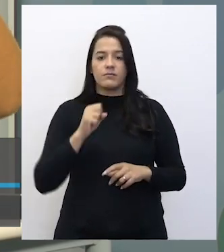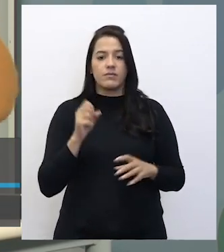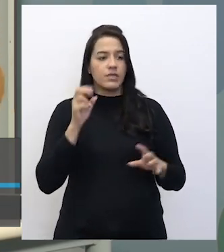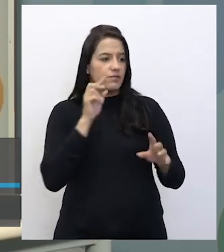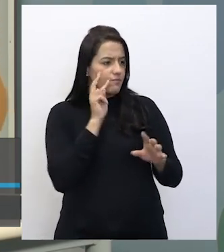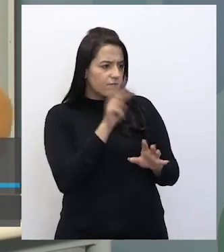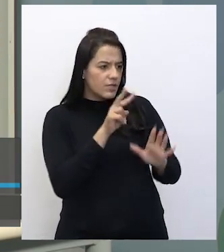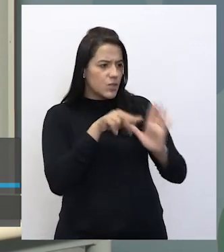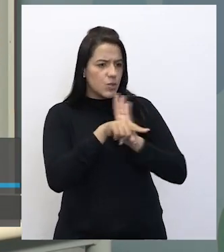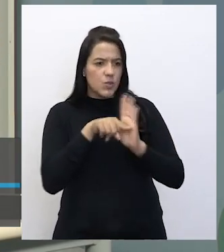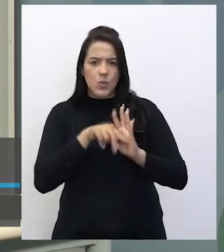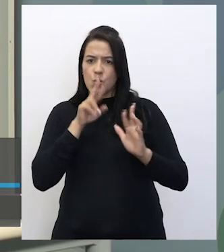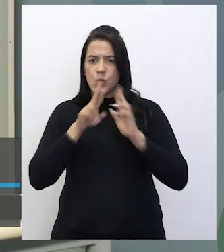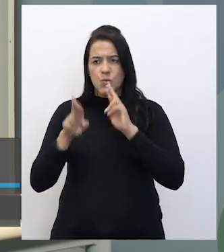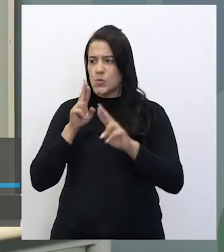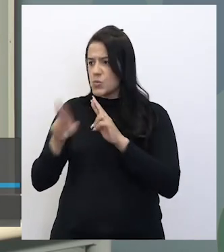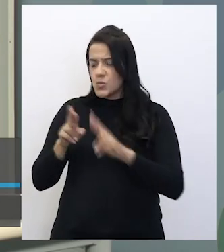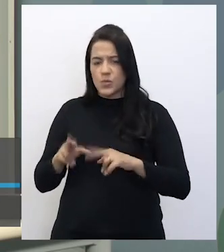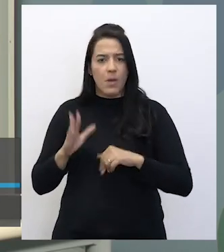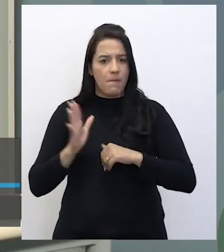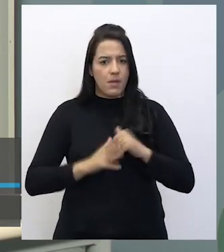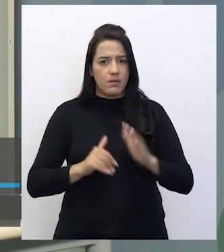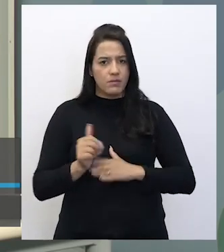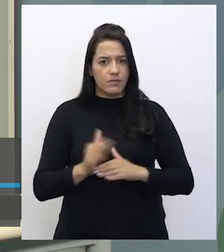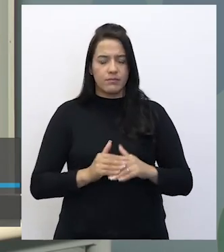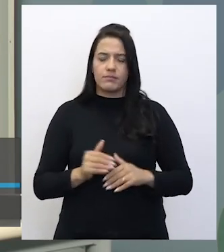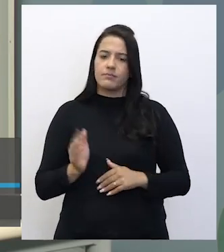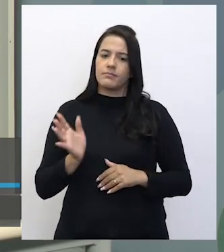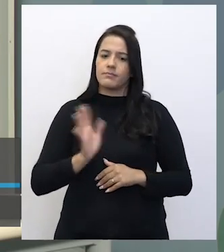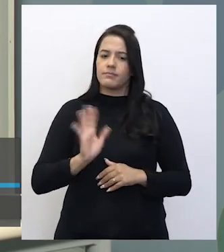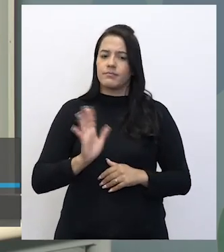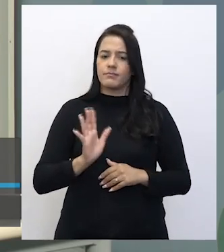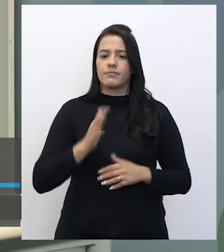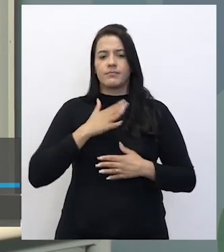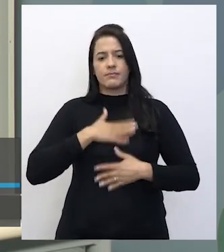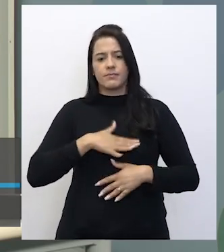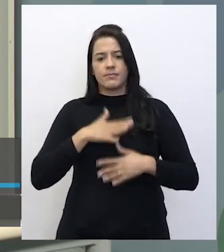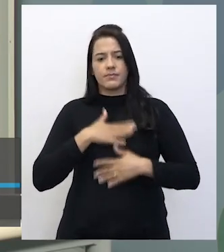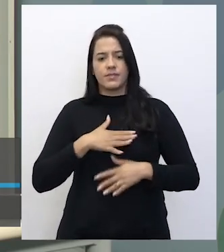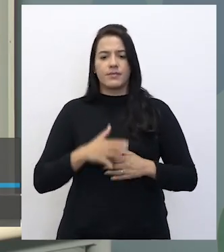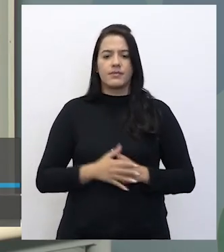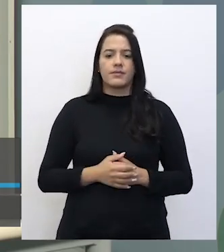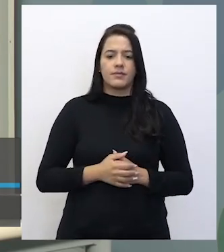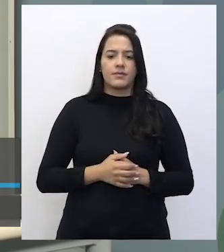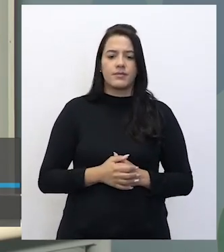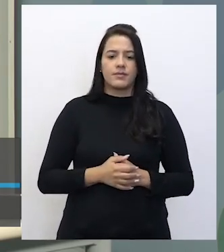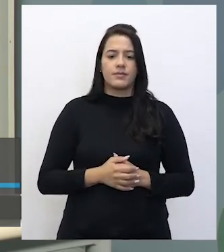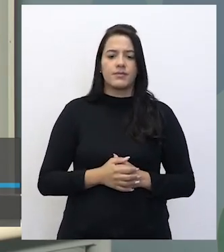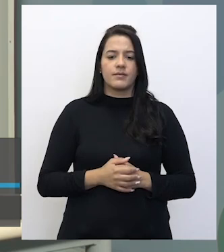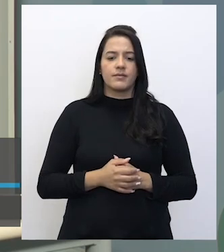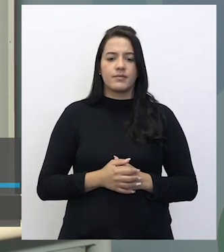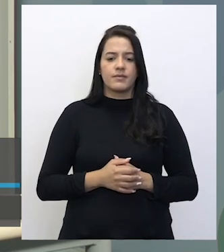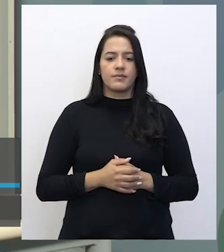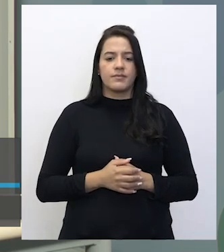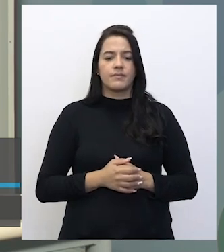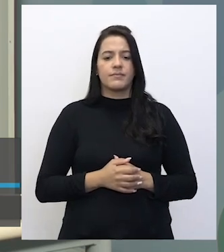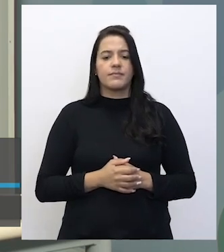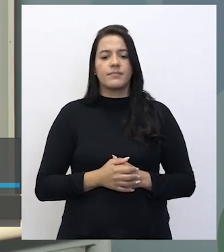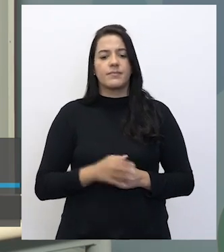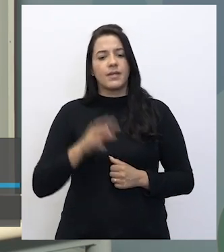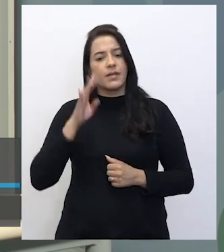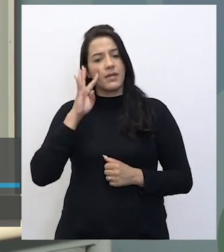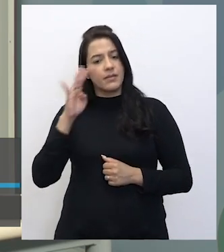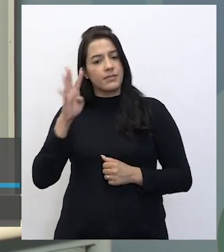perspicaz, eu quero dar respostas e tal. Caio Prado Júnior diz, convenhamos que filosofia também não é isso, né? Não é